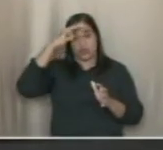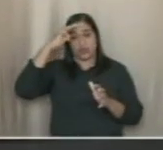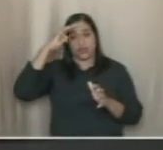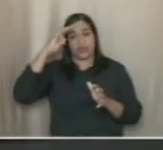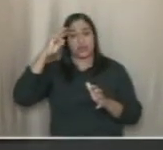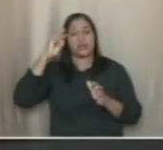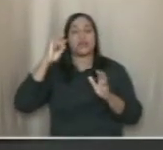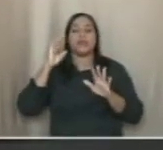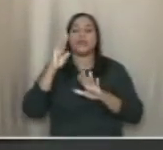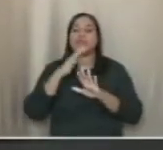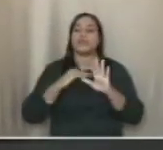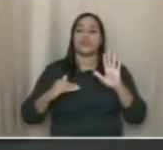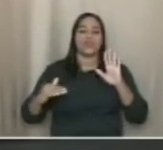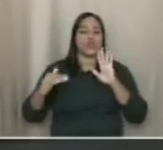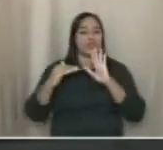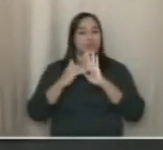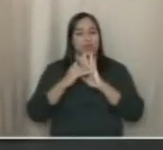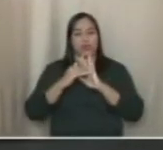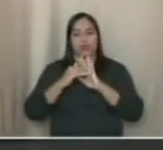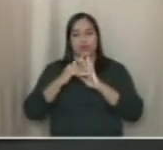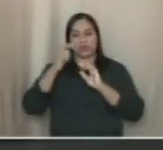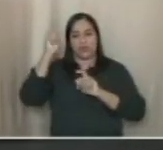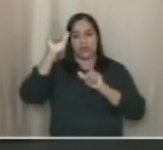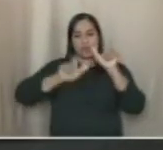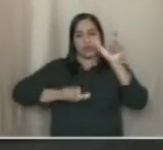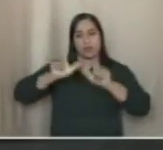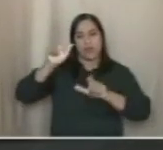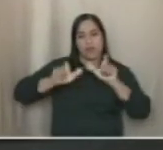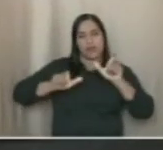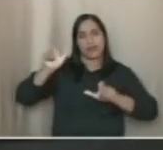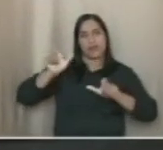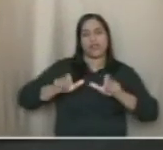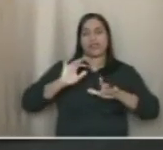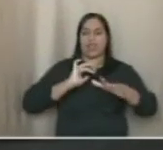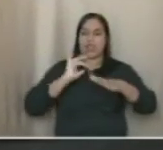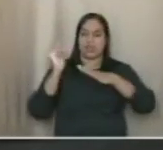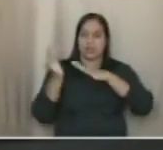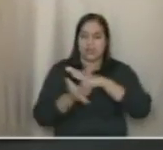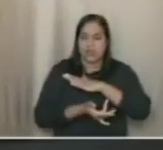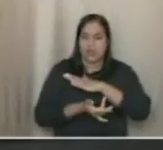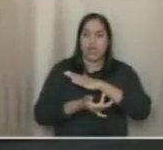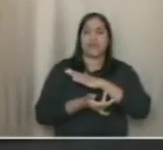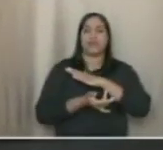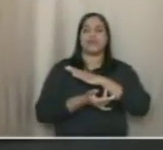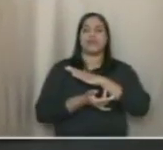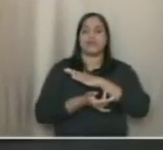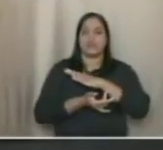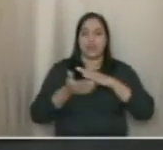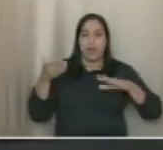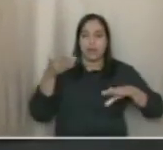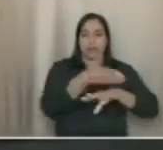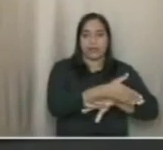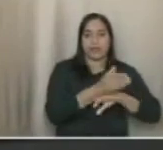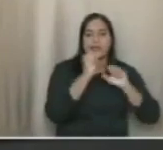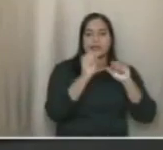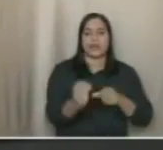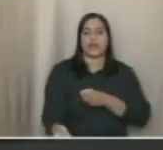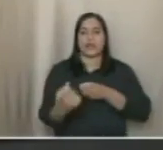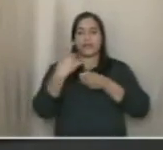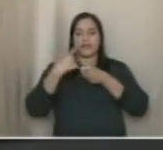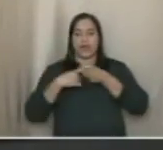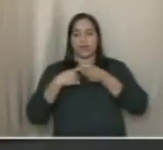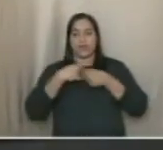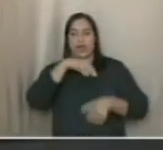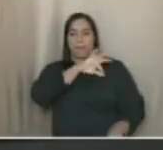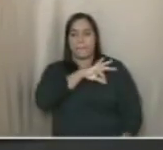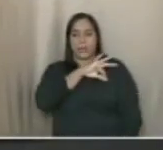que todas as vítimas que tiverem Seus perfis em redes sociais invadidas podem voltar a